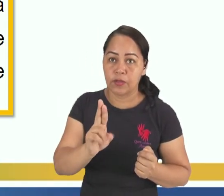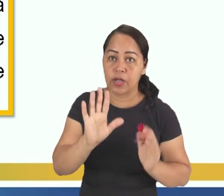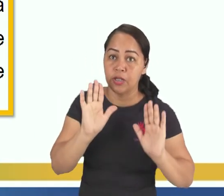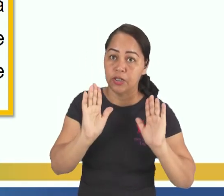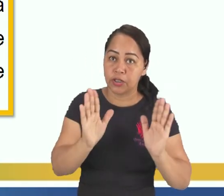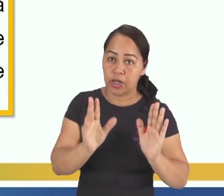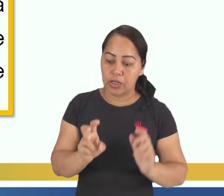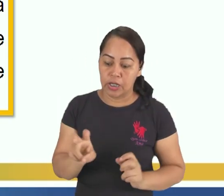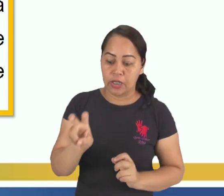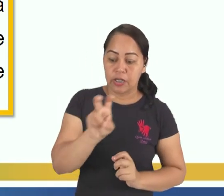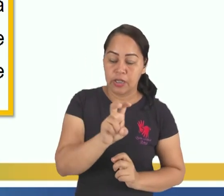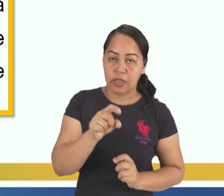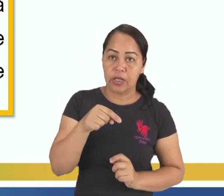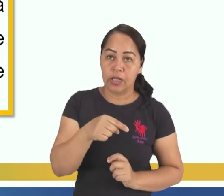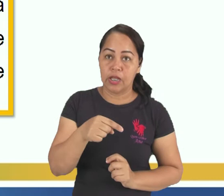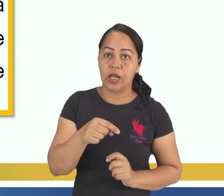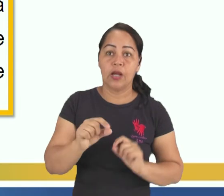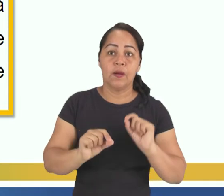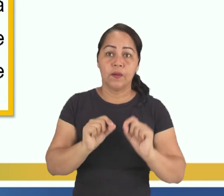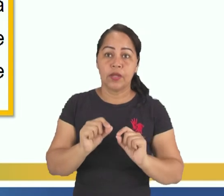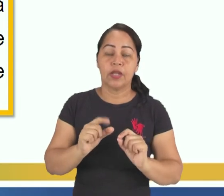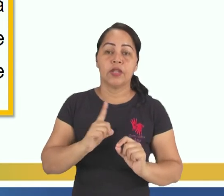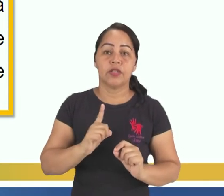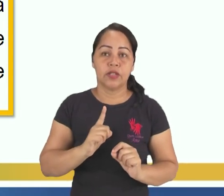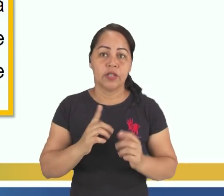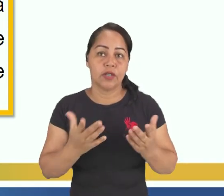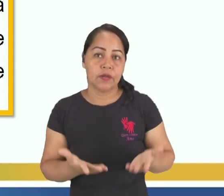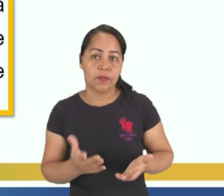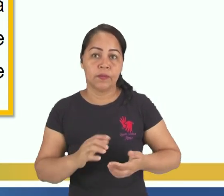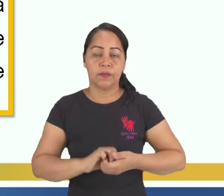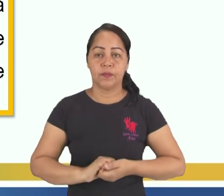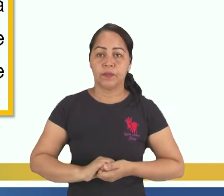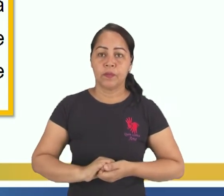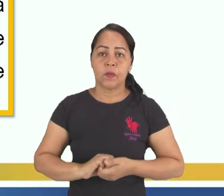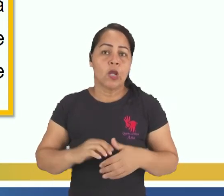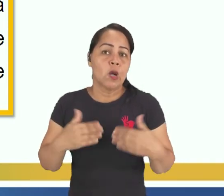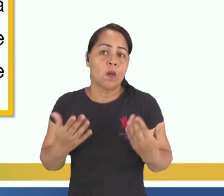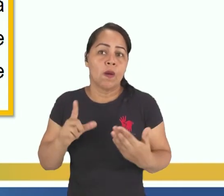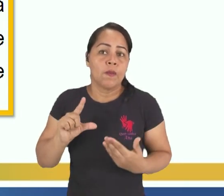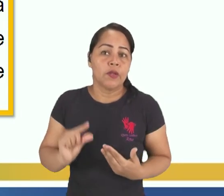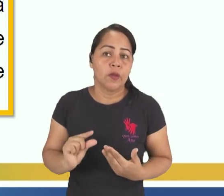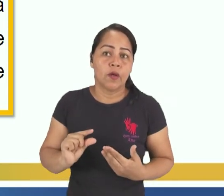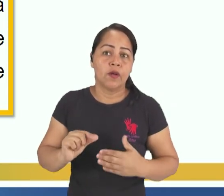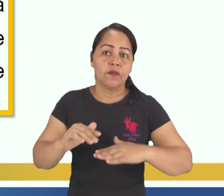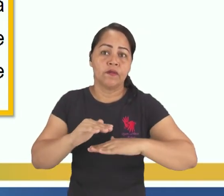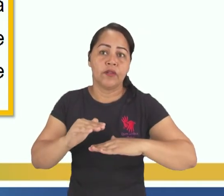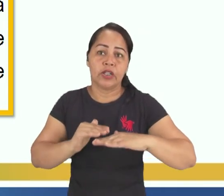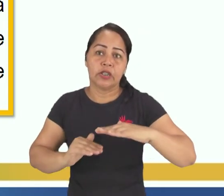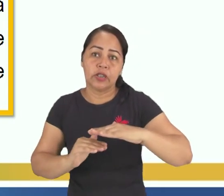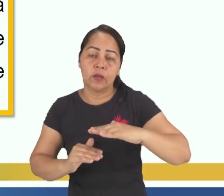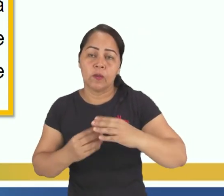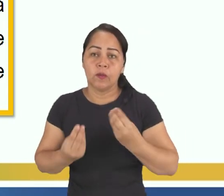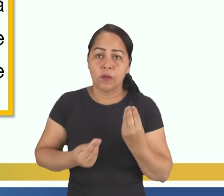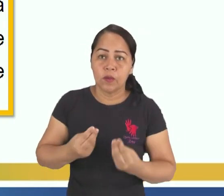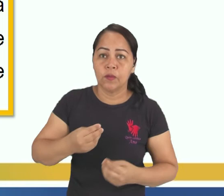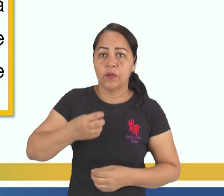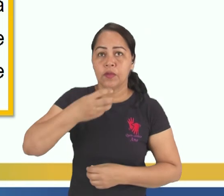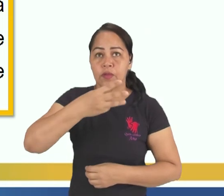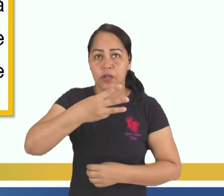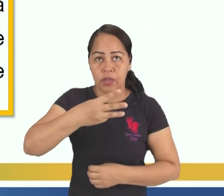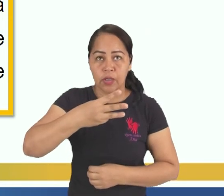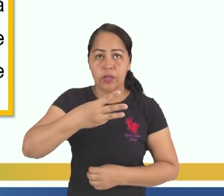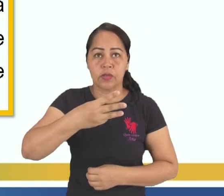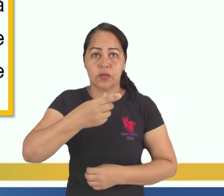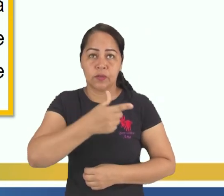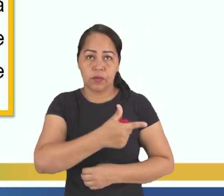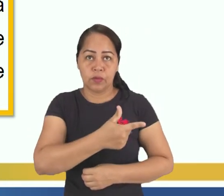para Zeca, caiu a pergunta: dentre as frações a seguir, qual é a menor? 3 sobre 2020, 3